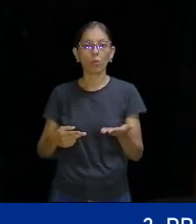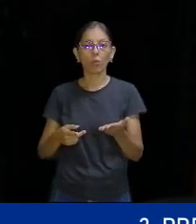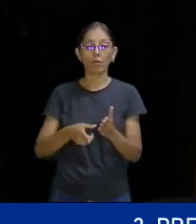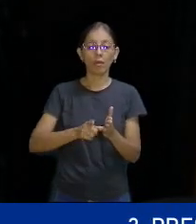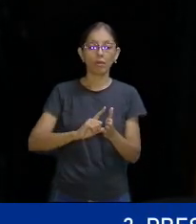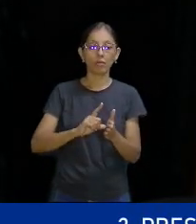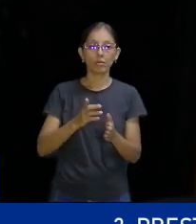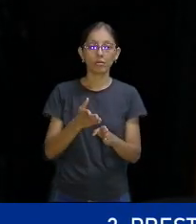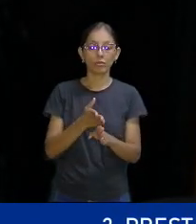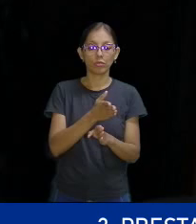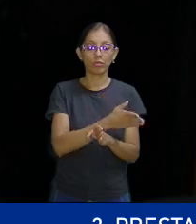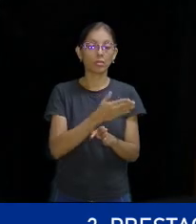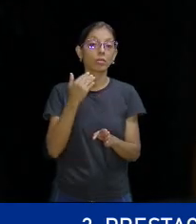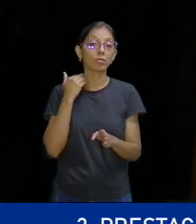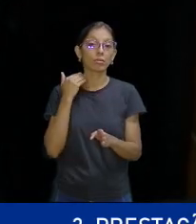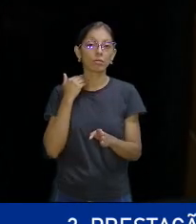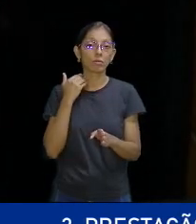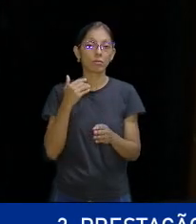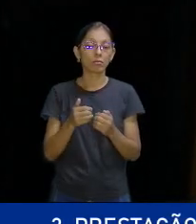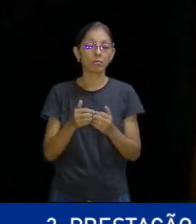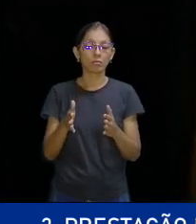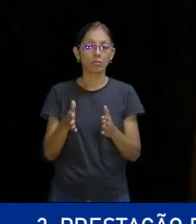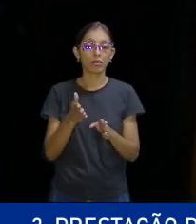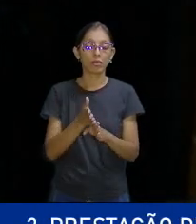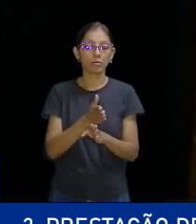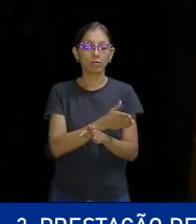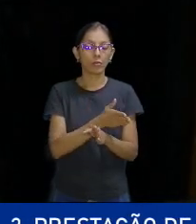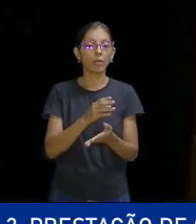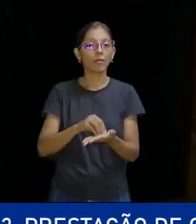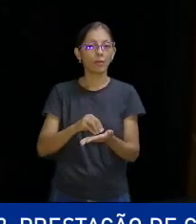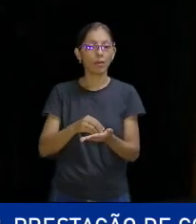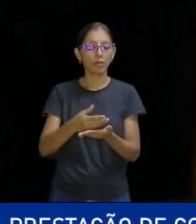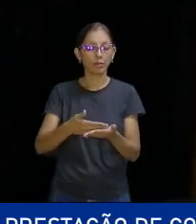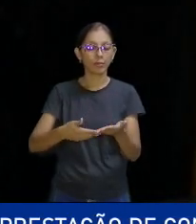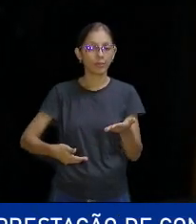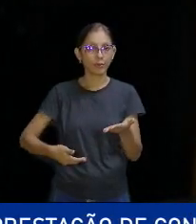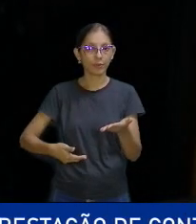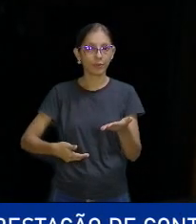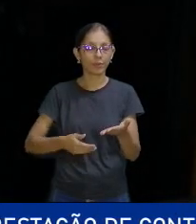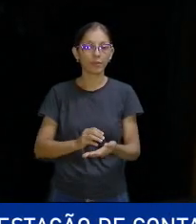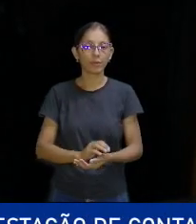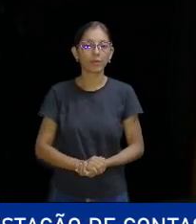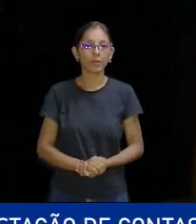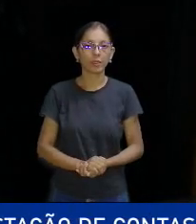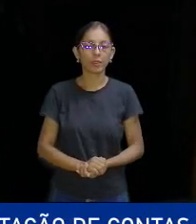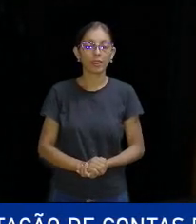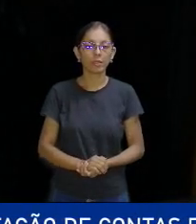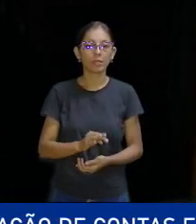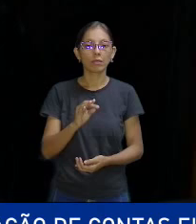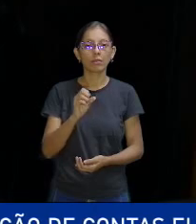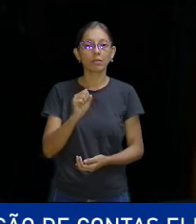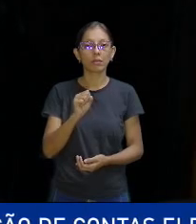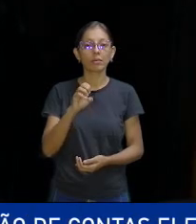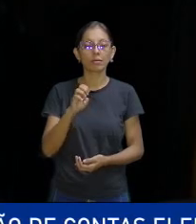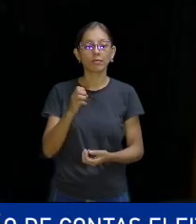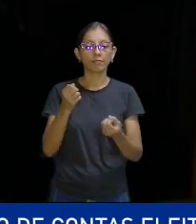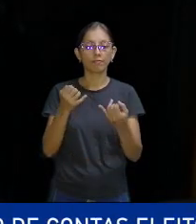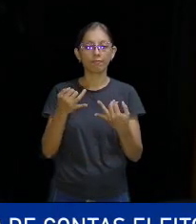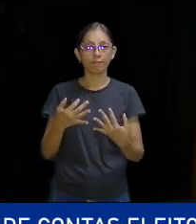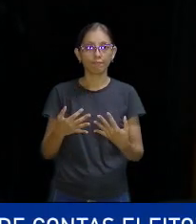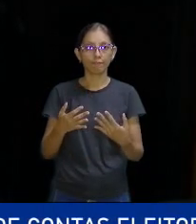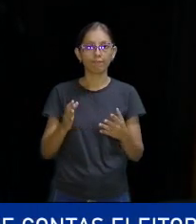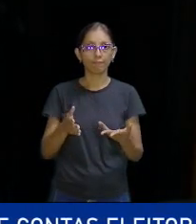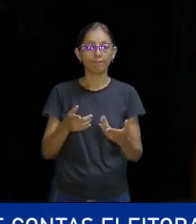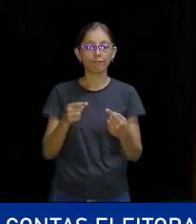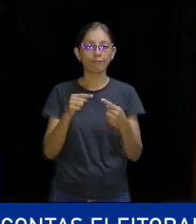antes da abertura da conta não teve como se aferir. Esse é o entendimento do TCE, e eu cito aqui uma jurisprudência que